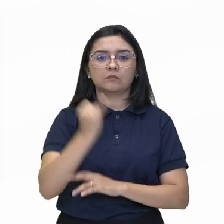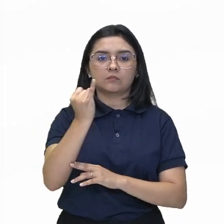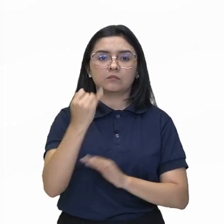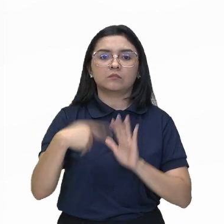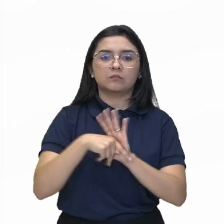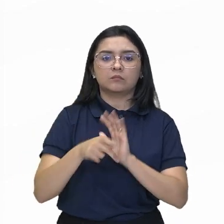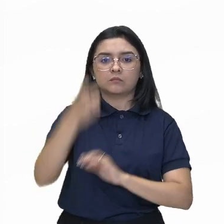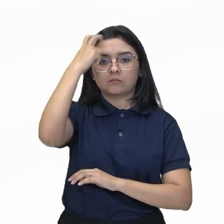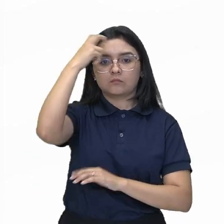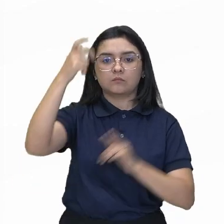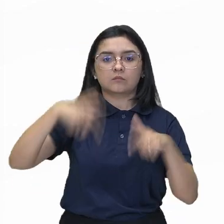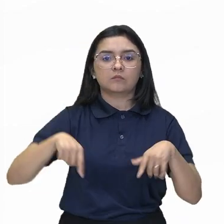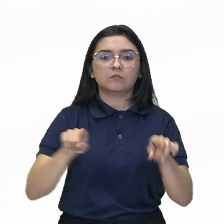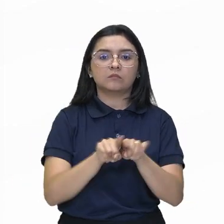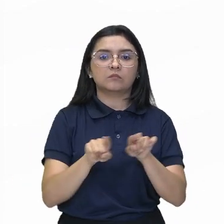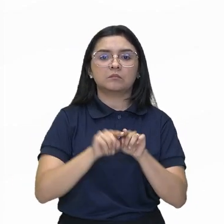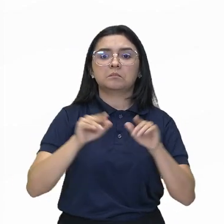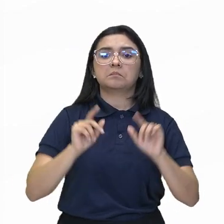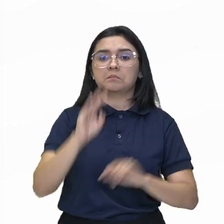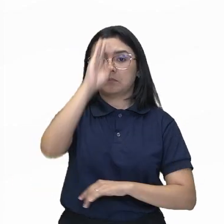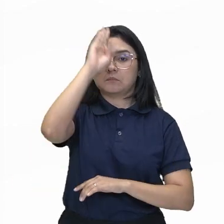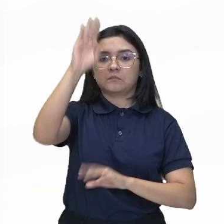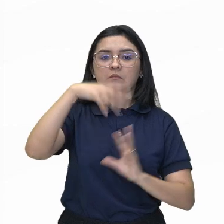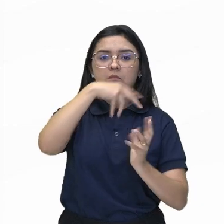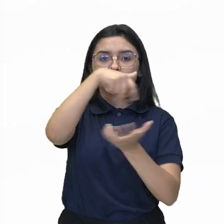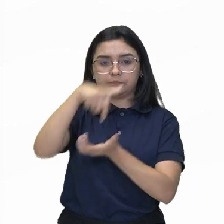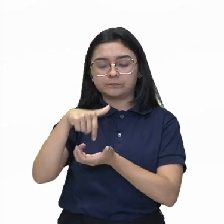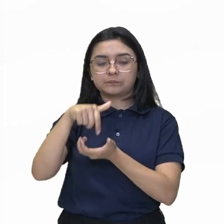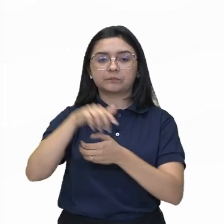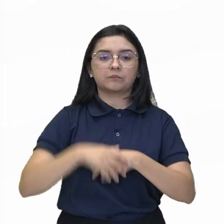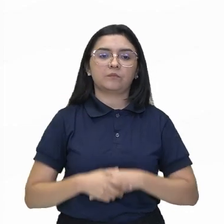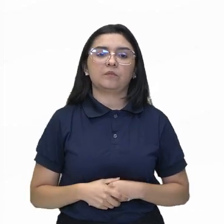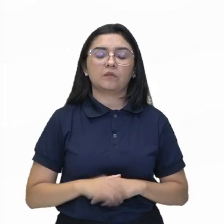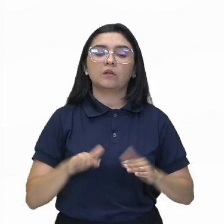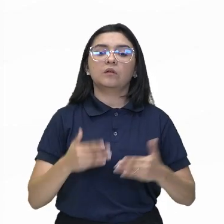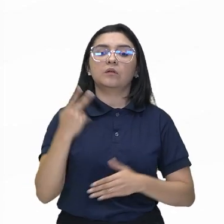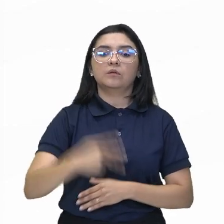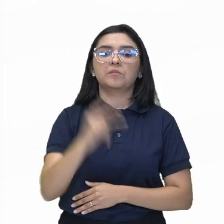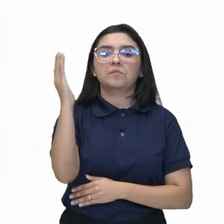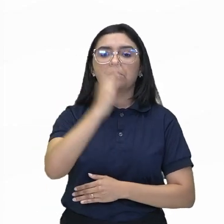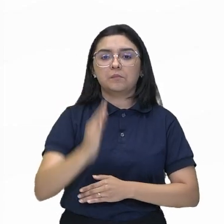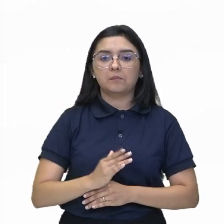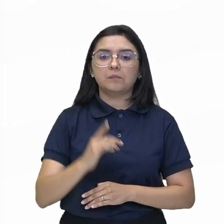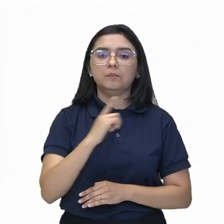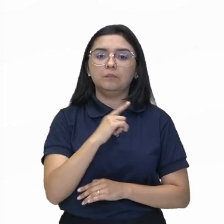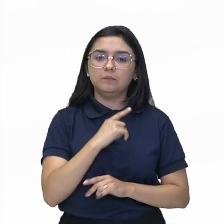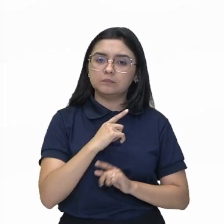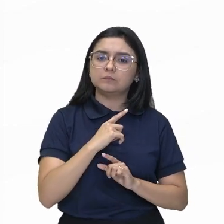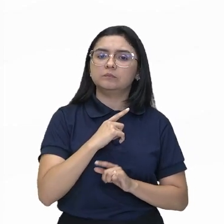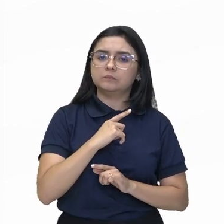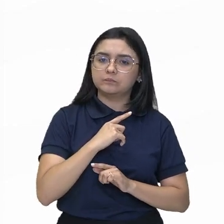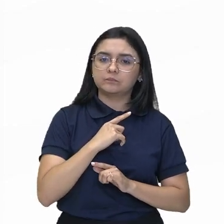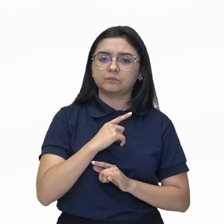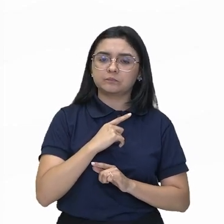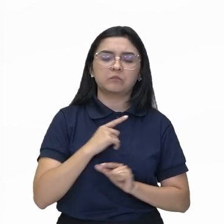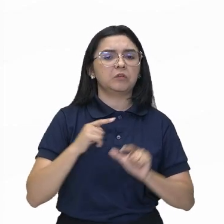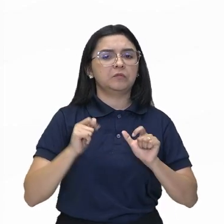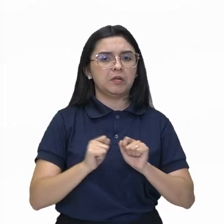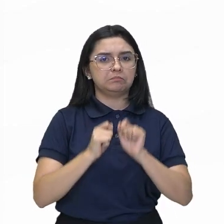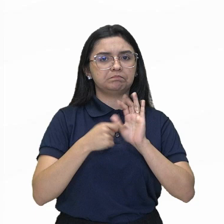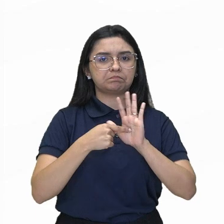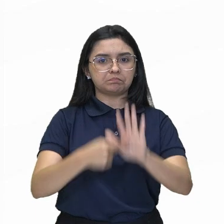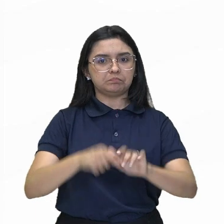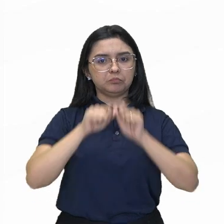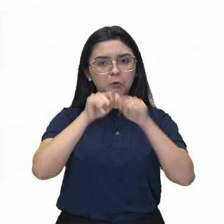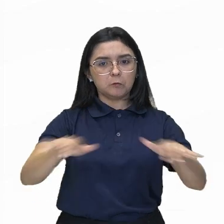cultura local e, sobretudo, mundial. No Brasil, muitas tiveram grande destaque e